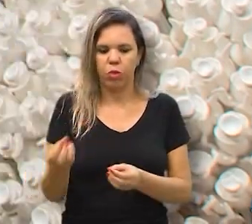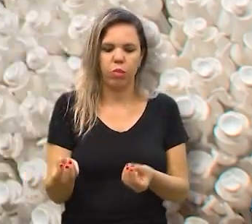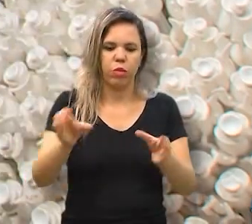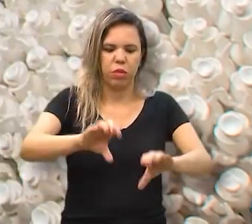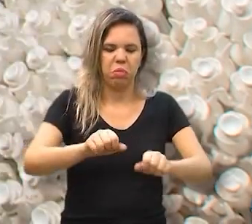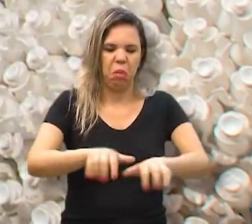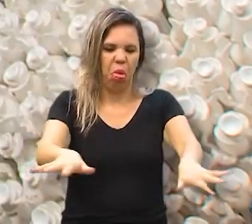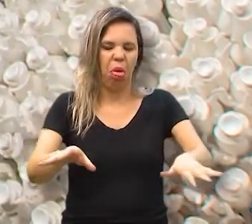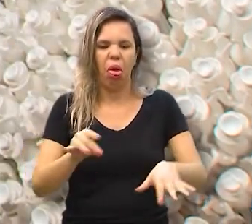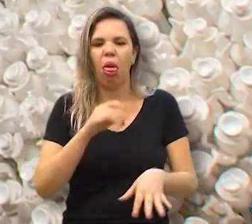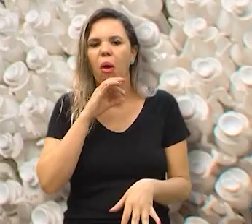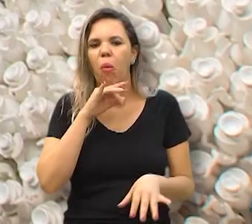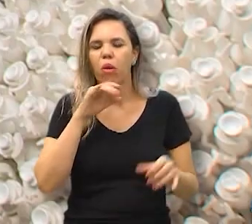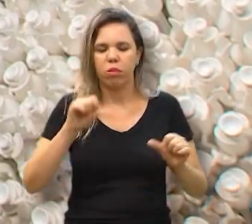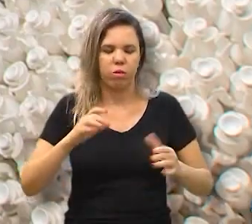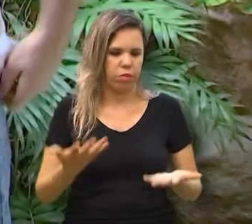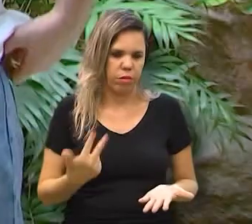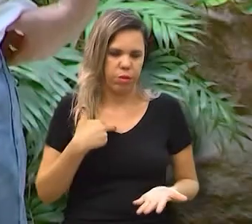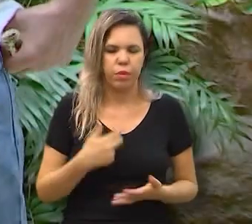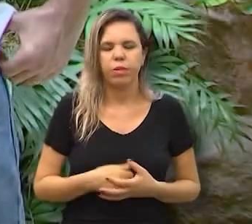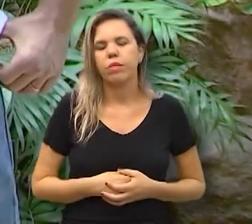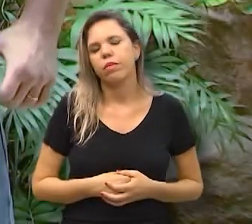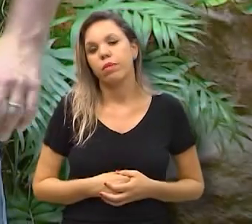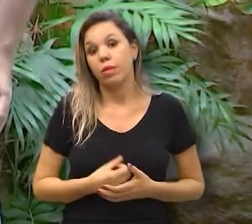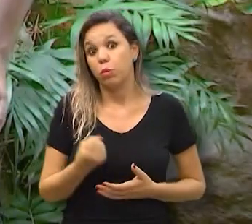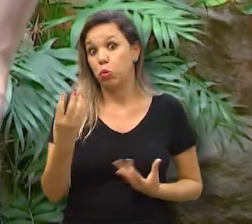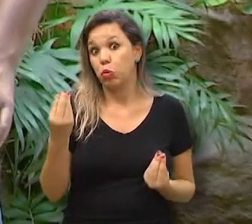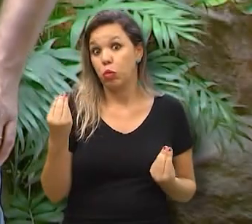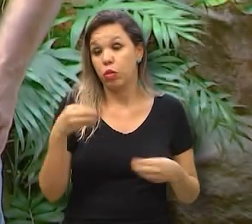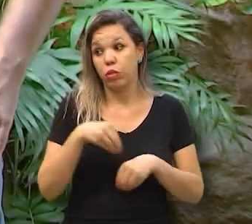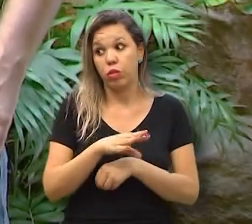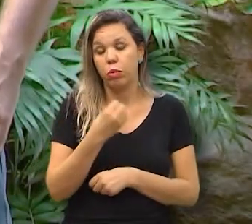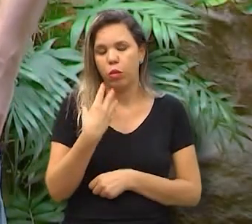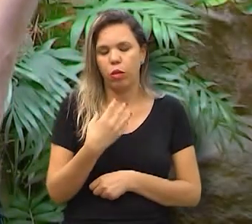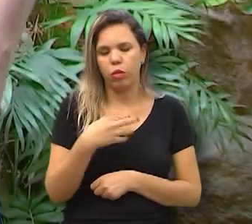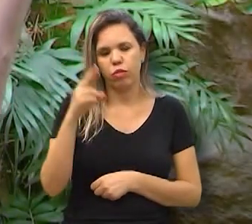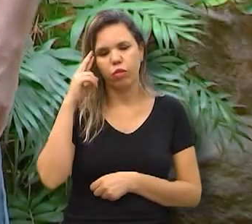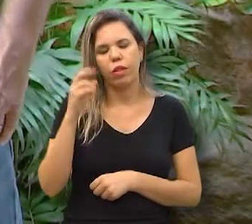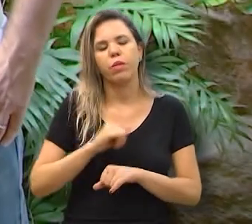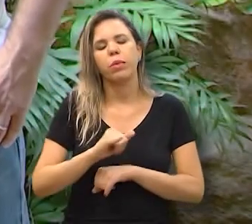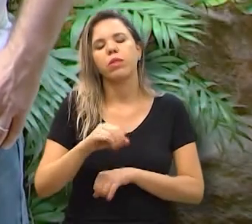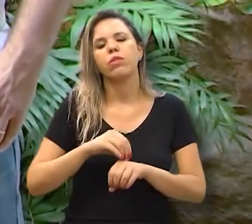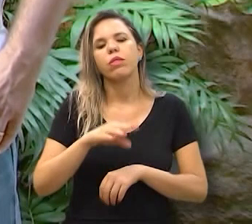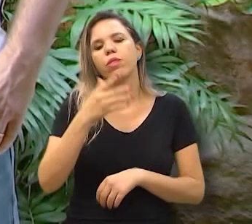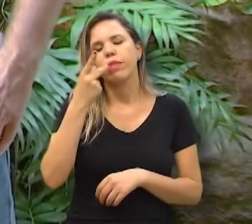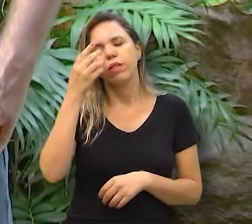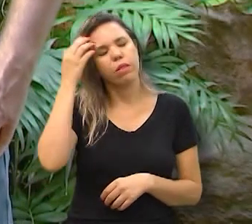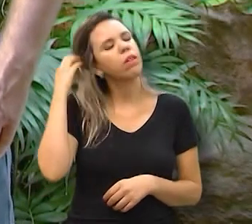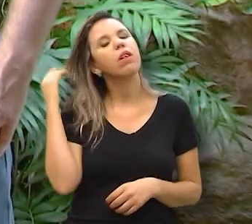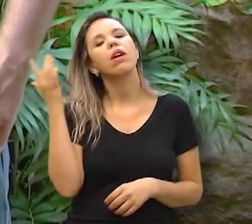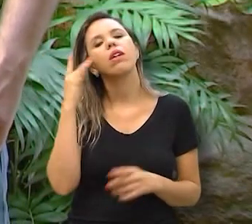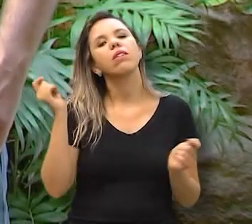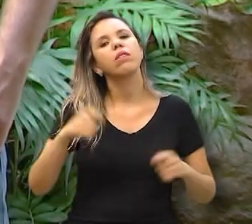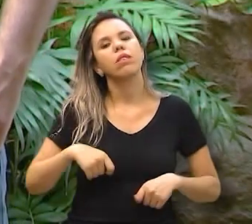chance dele esparramar, dele abrir é grande. Tá vendo, gente? Olha quanta dica boa que o chefe passou aqui. E agora,